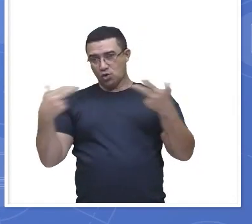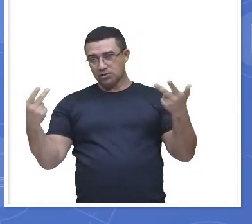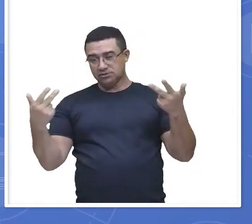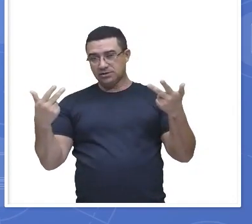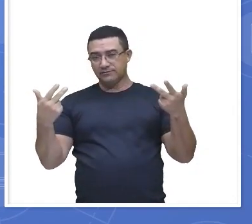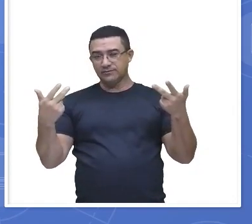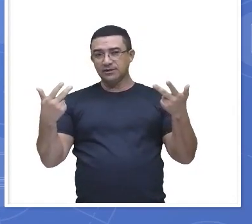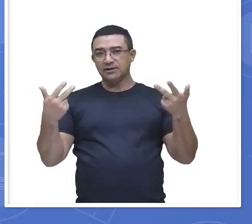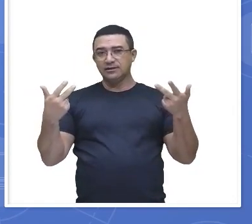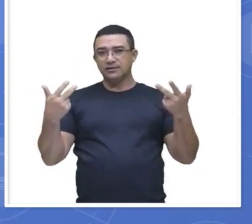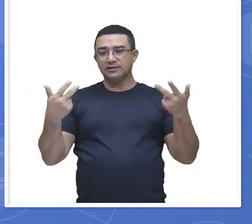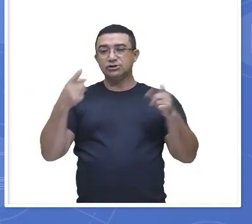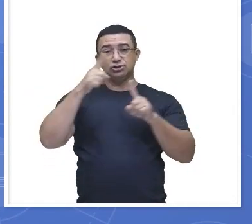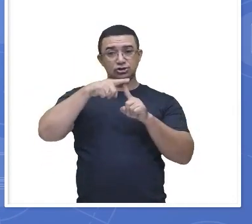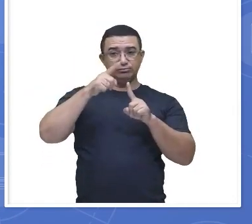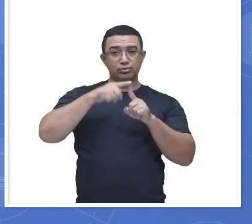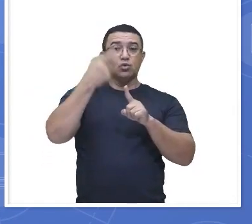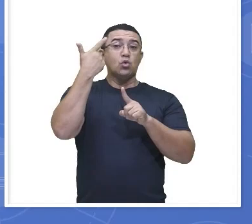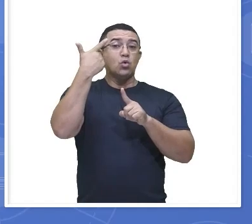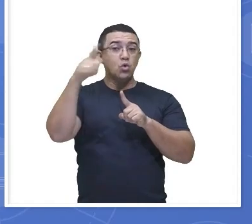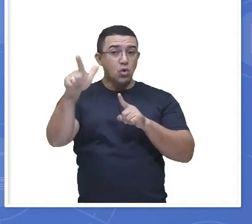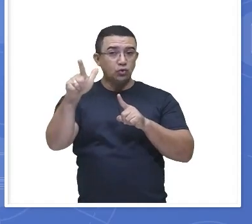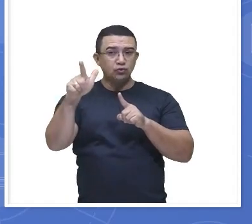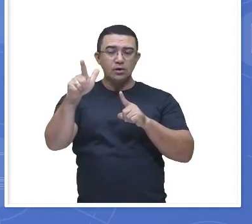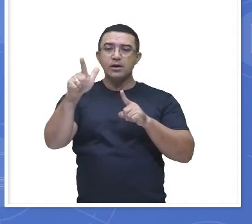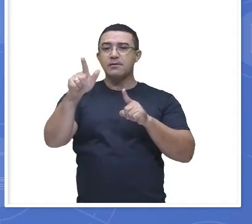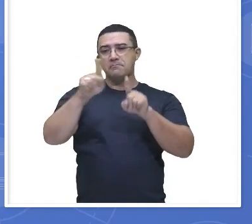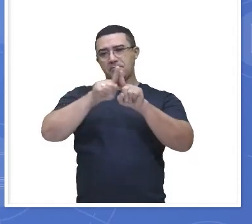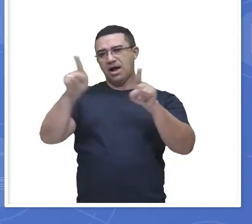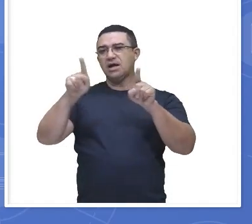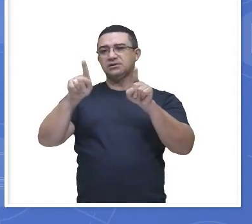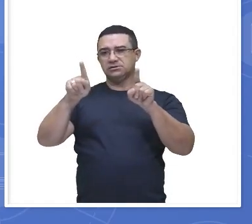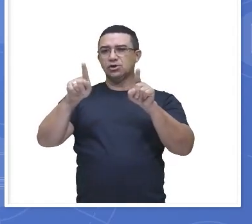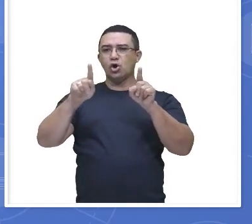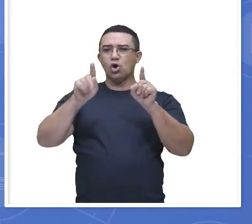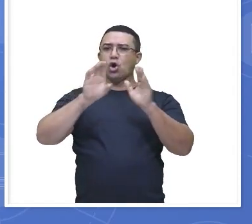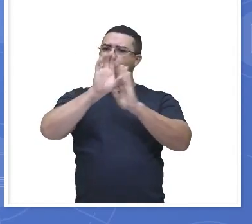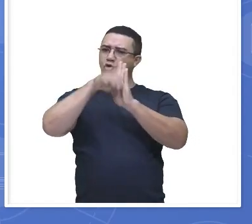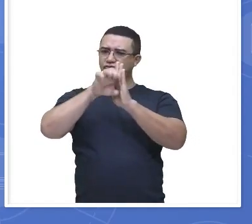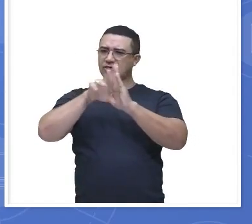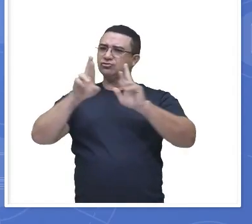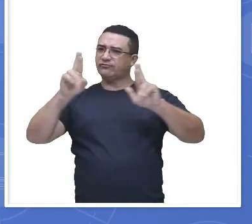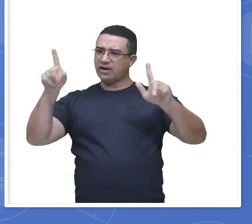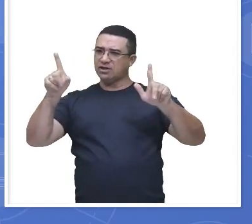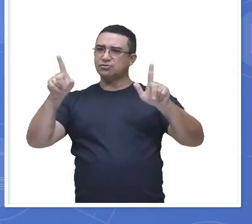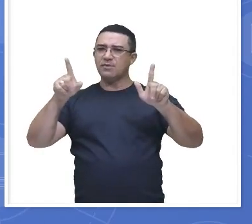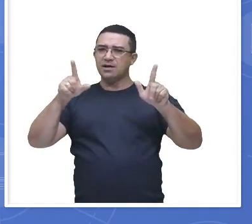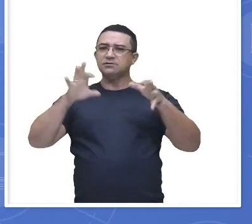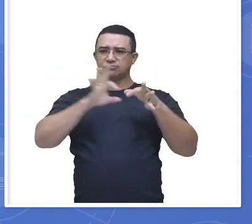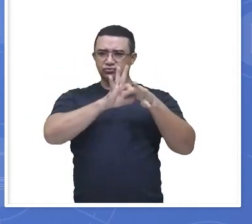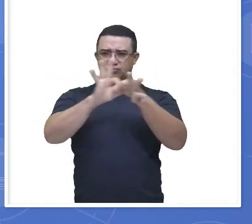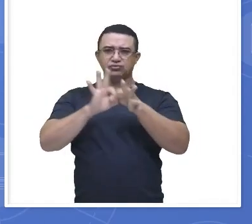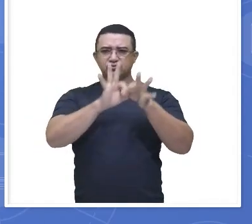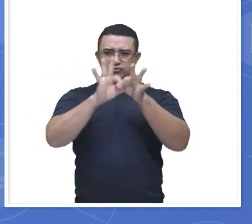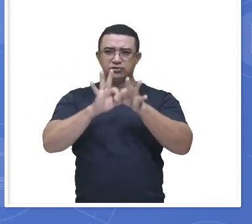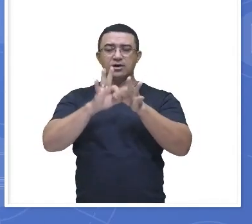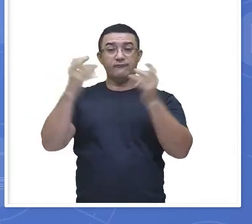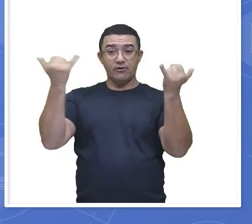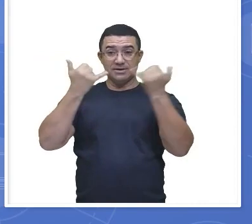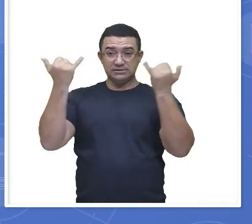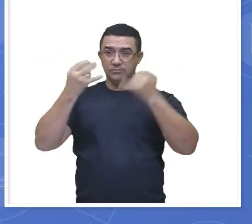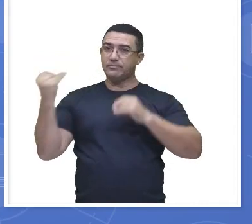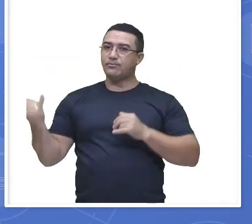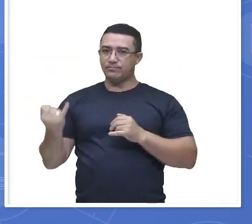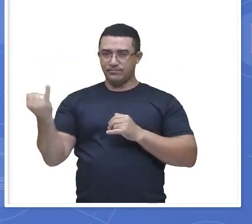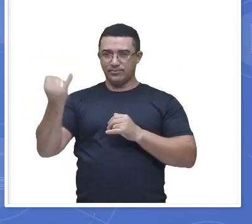outra coisa. São conceitos que se relacionam, mas cada um traz para nós uma informação importante. Falei tudo isso para